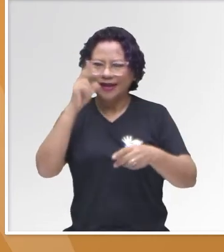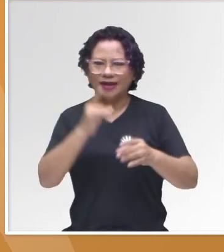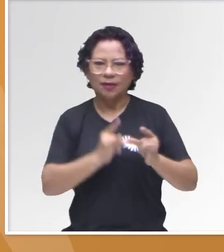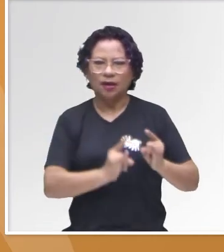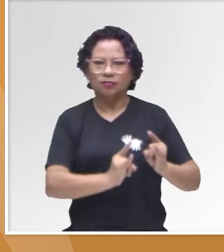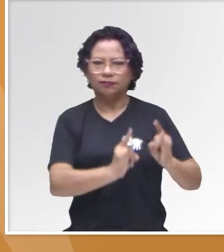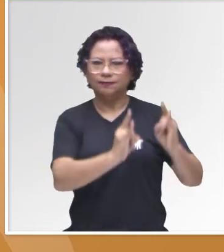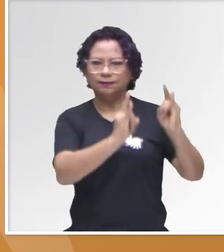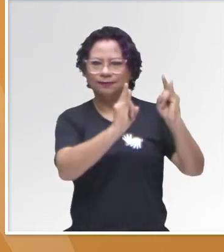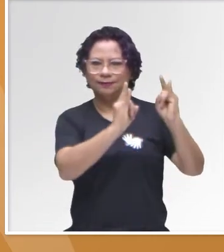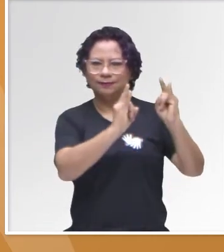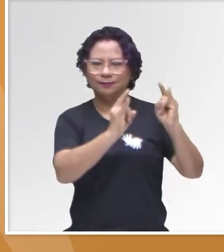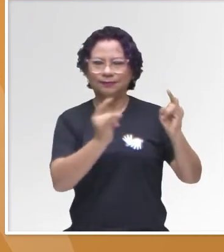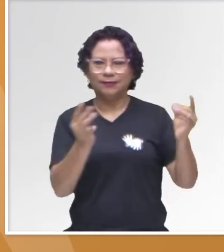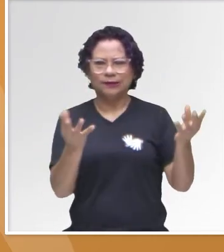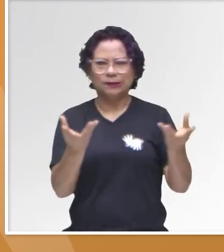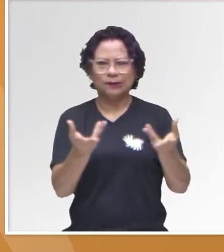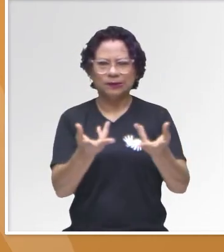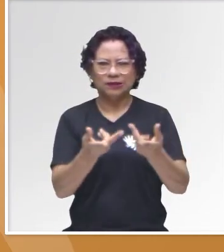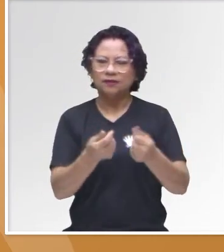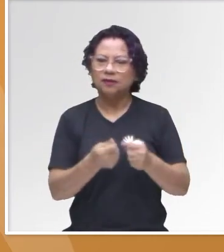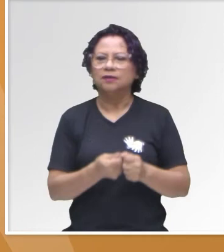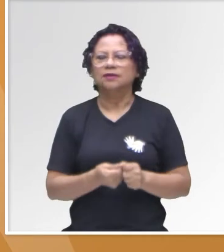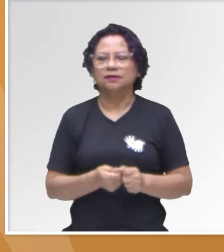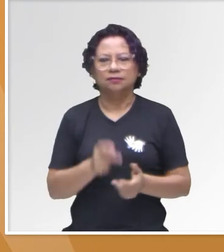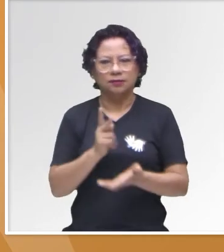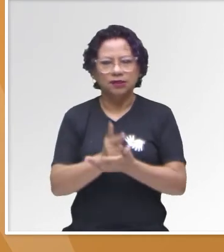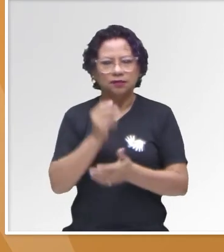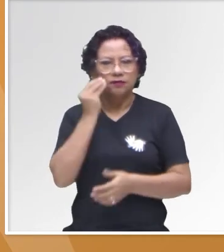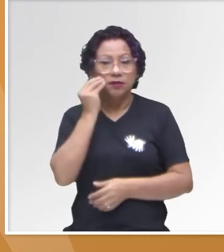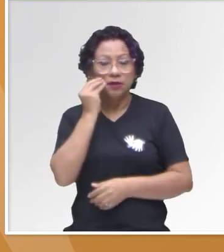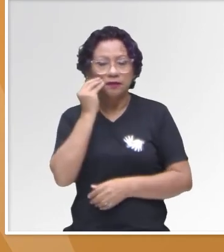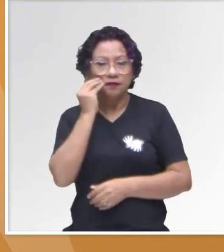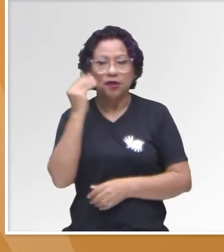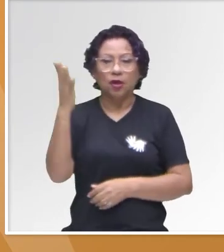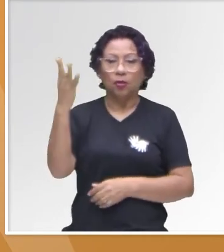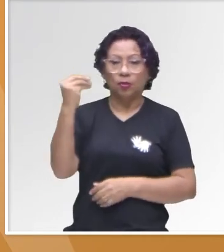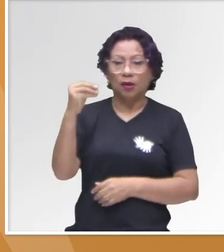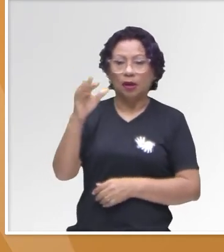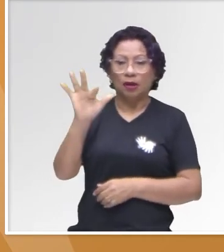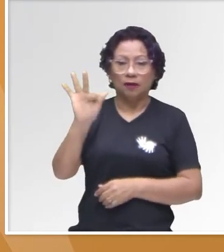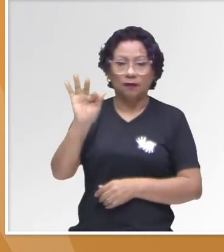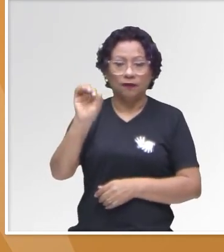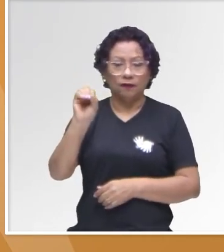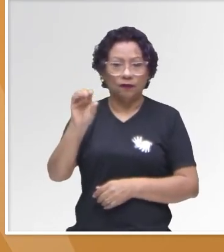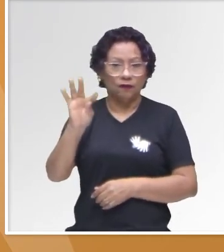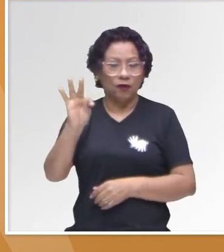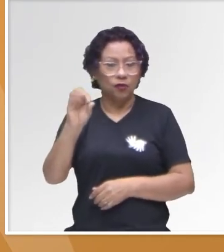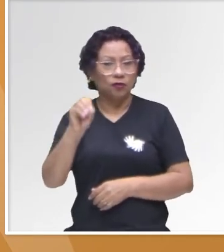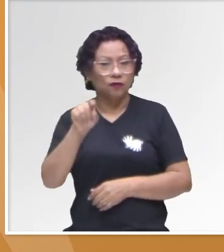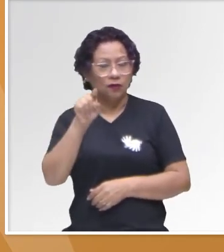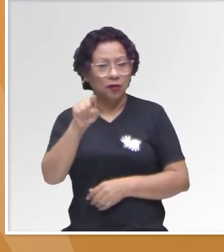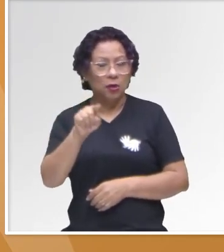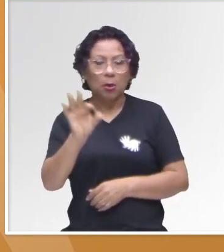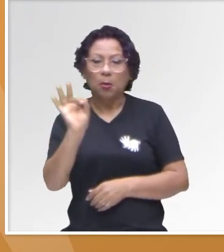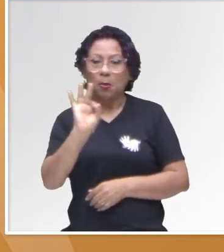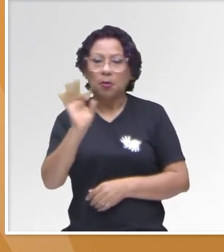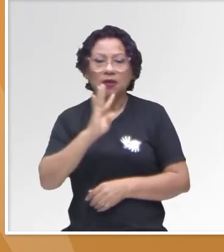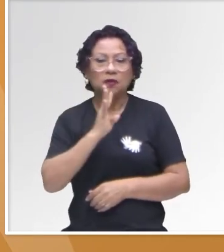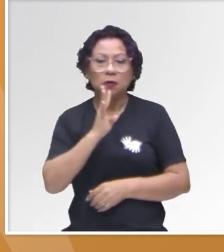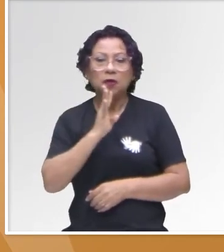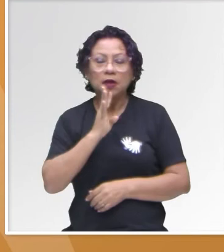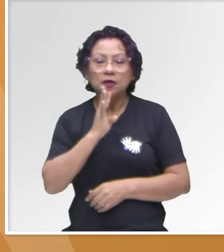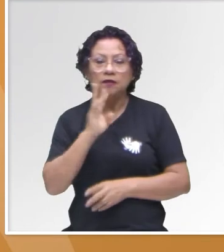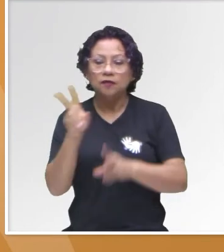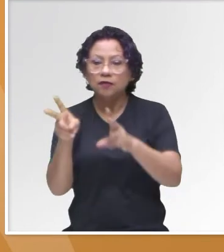infraestrutura daquele local. Então, sempre quando eu for observar ali uma imagem de um lugar que eu ainda não conheço, eu vou olhar a infraestrutura,